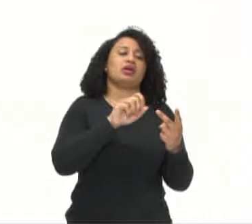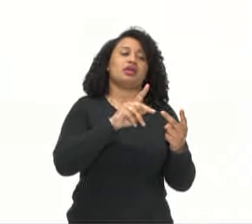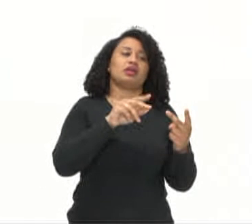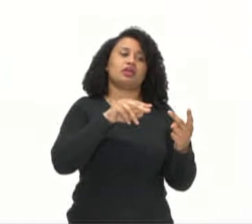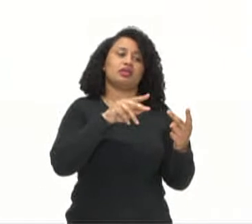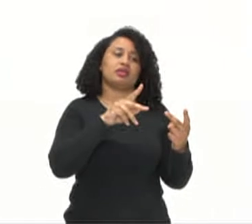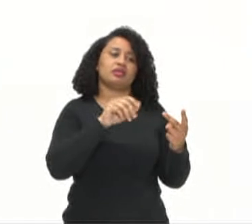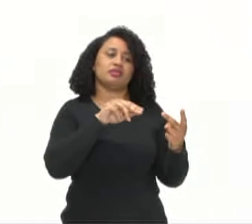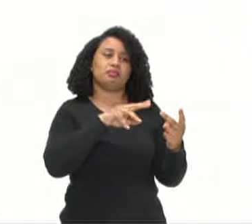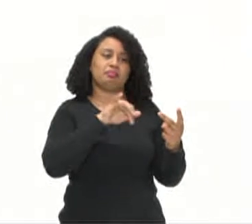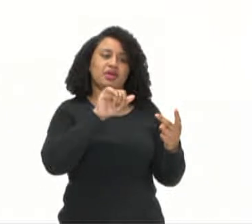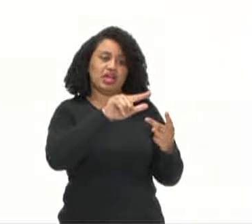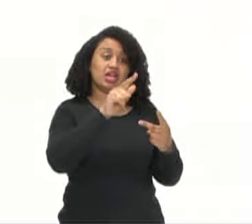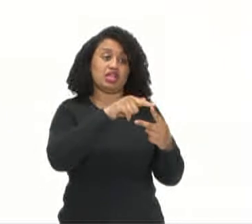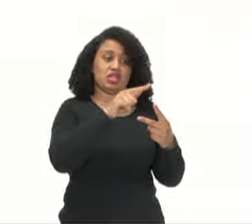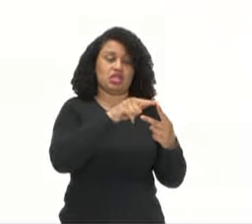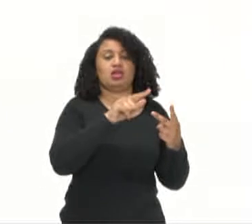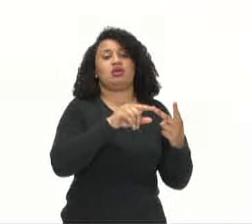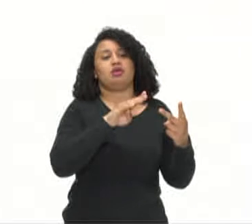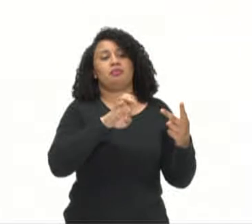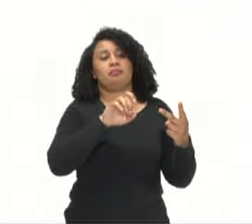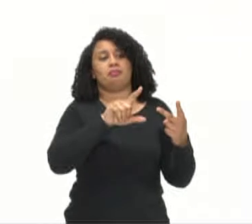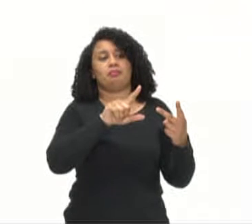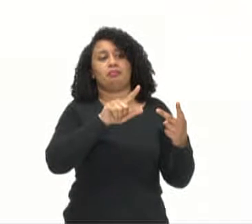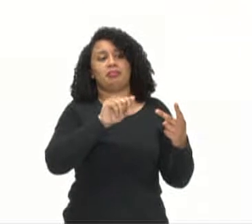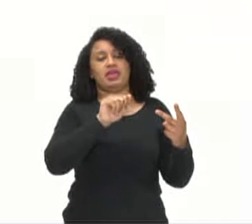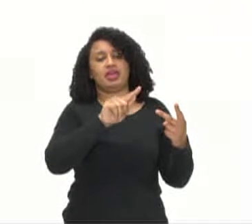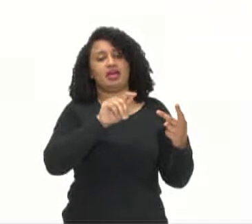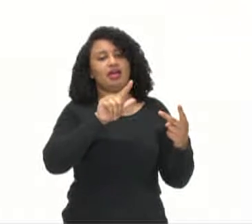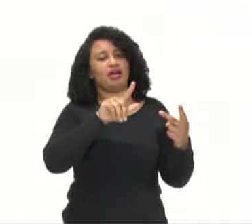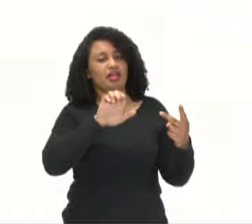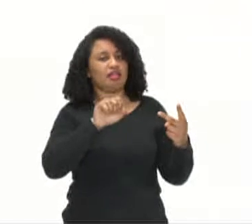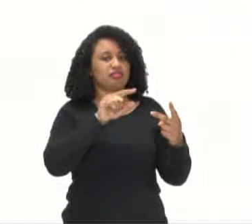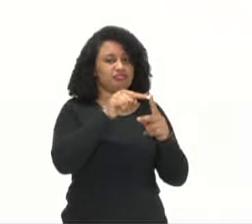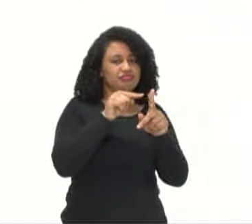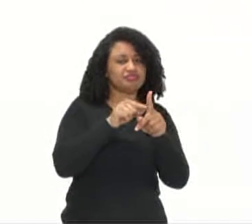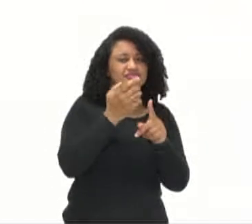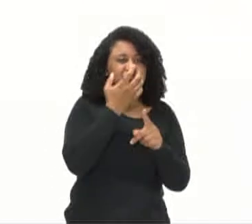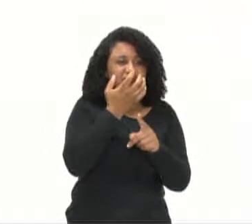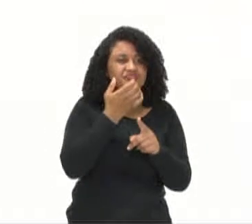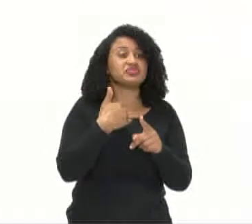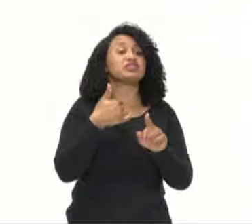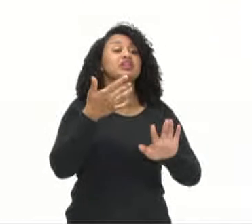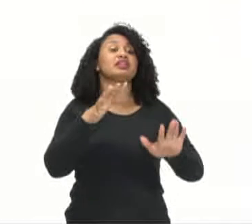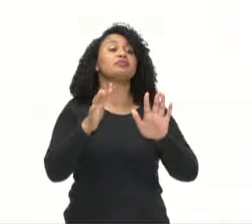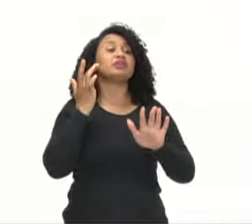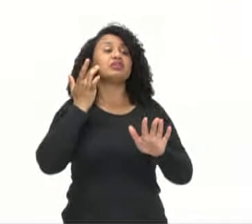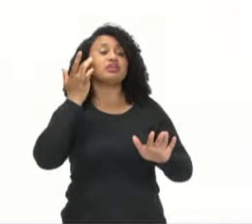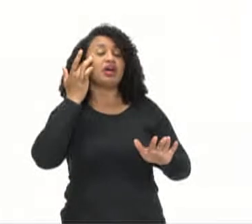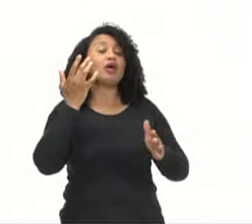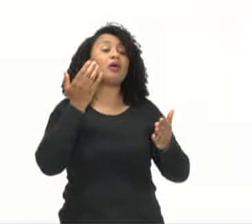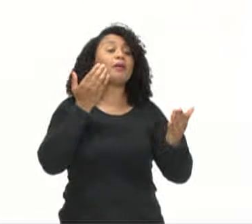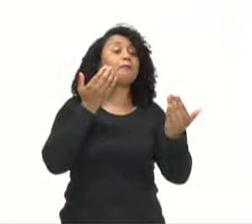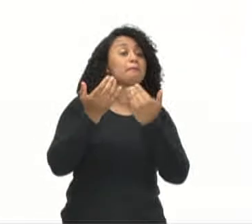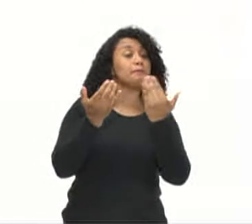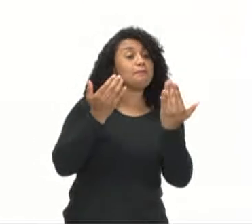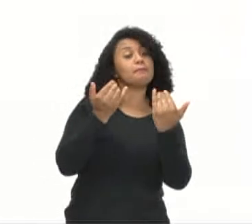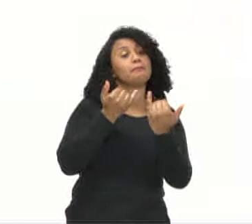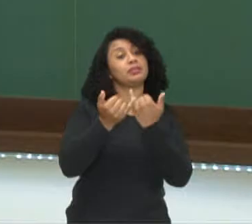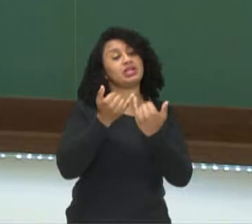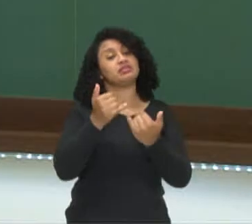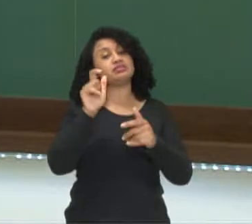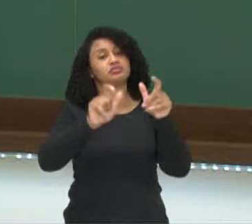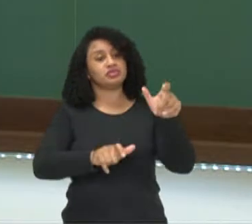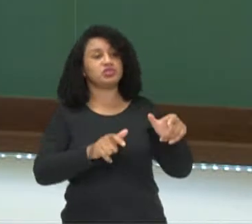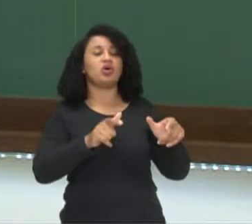que nós temos, estão no meio do caminho em termos de amadurecimento e em termos de longevidade também.